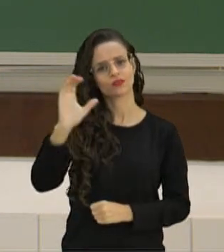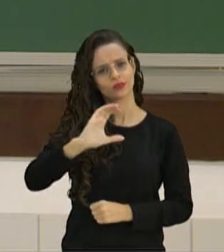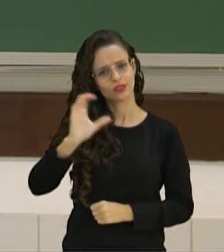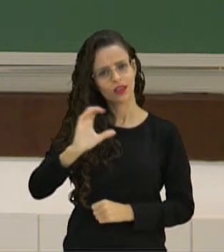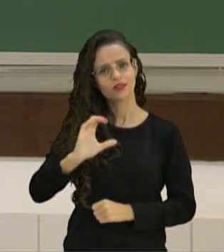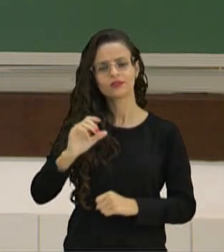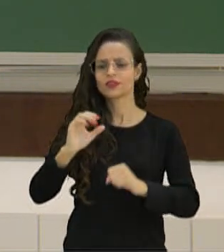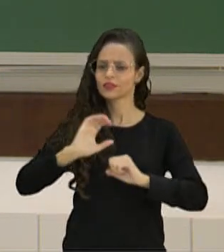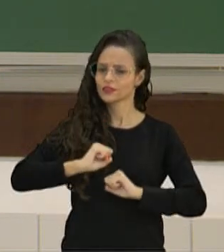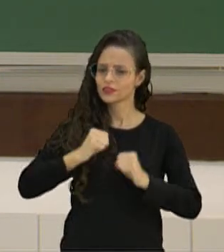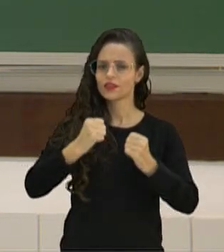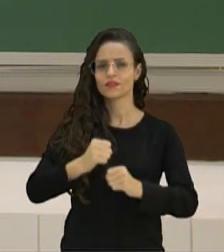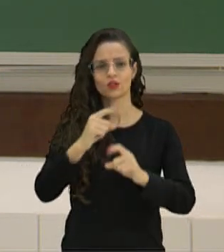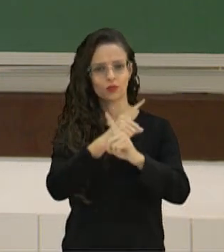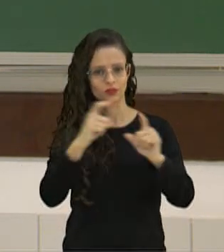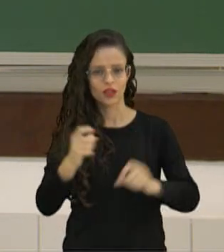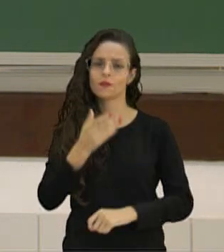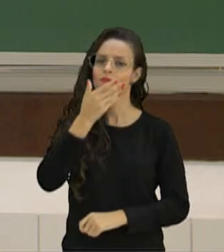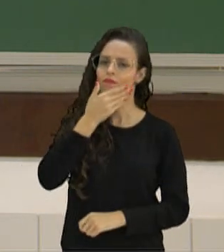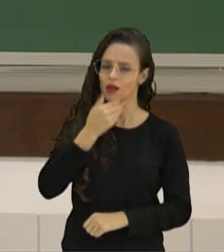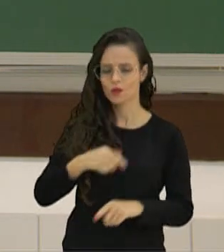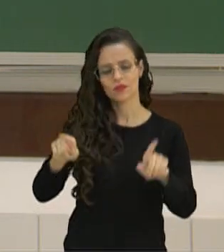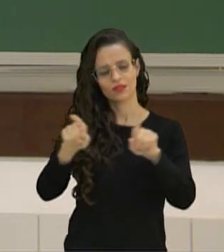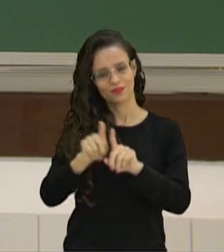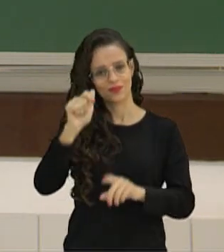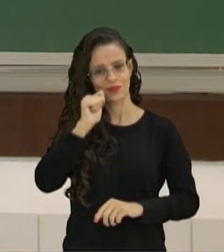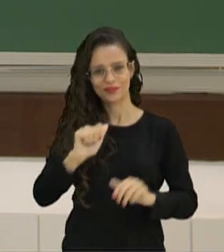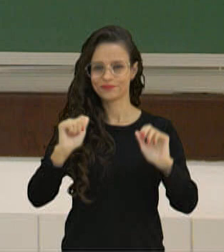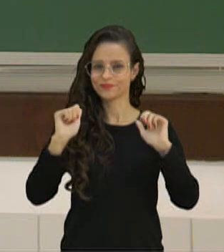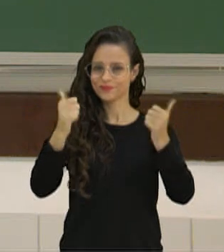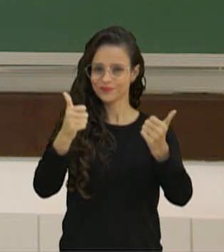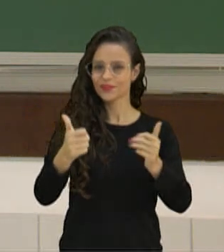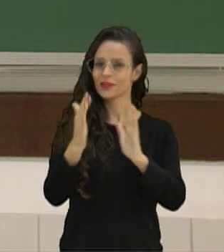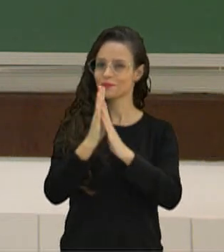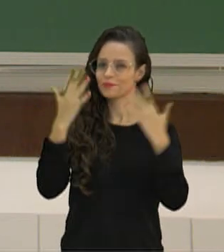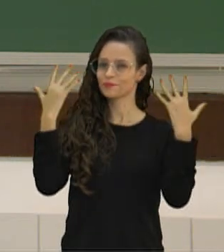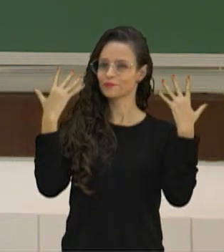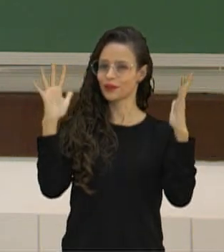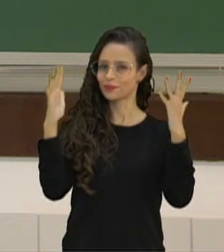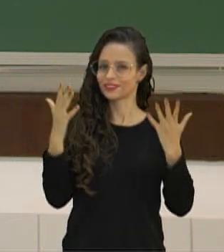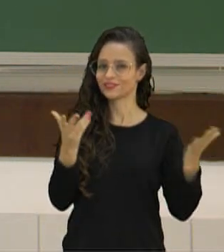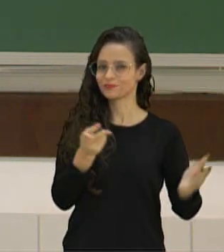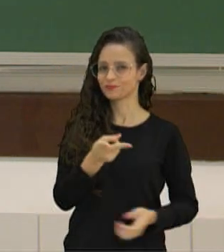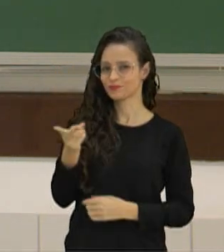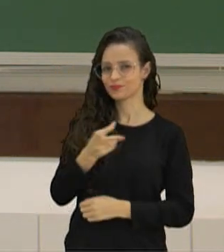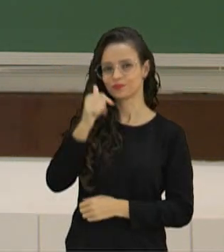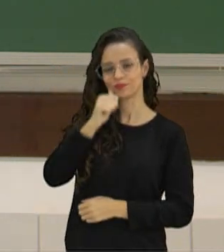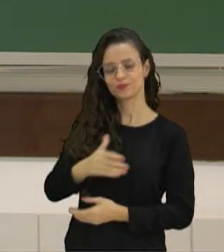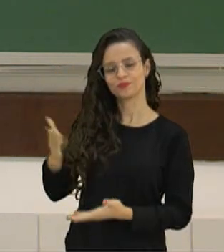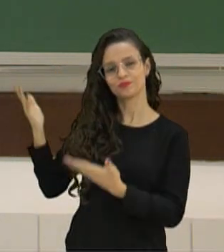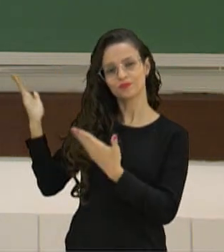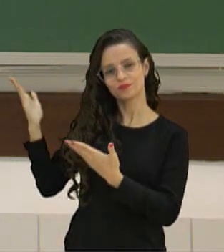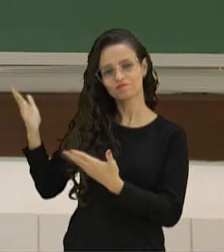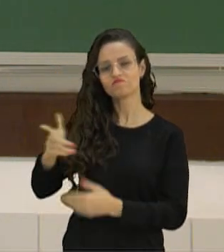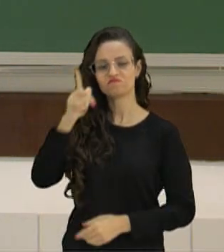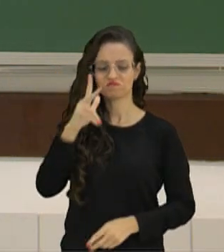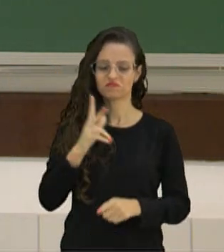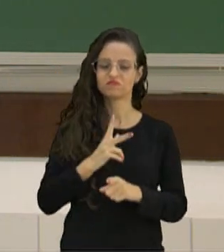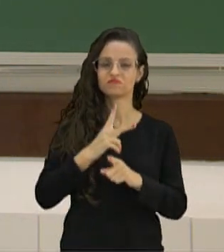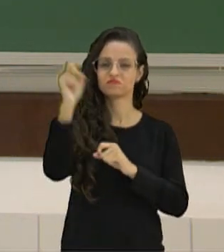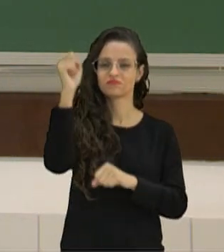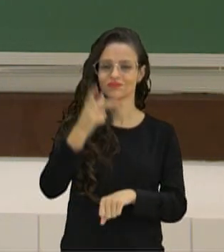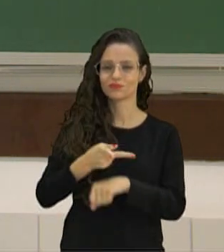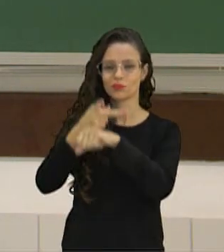ciência para homens e para mulheres, beleza? Então, parabéns aí às nossas duas vencedoras do Prêmio